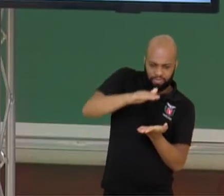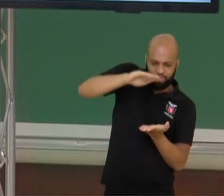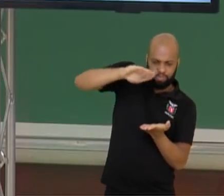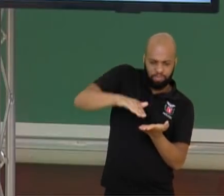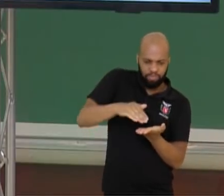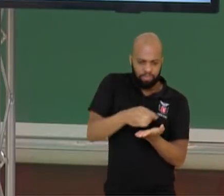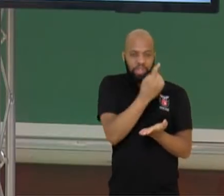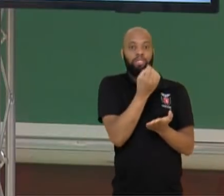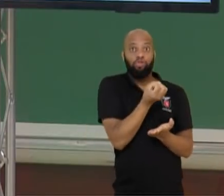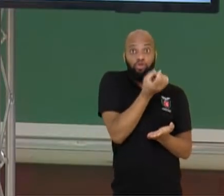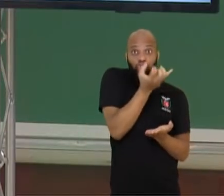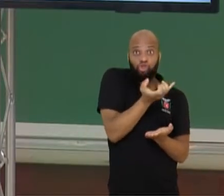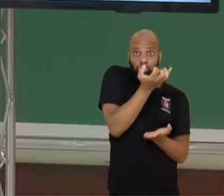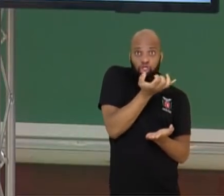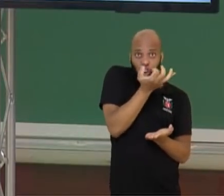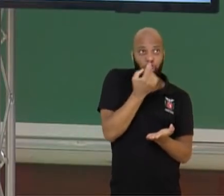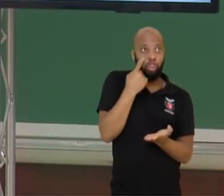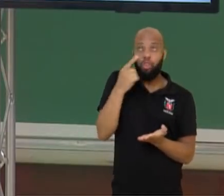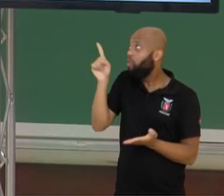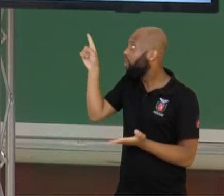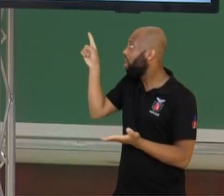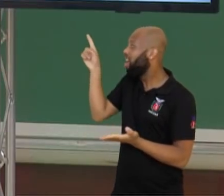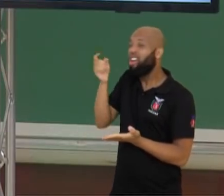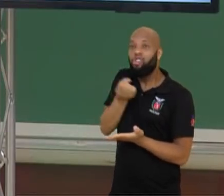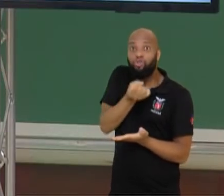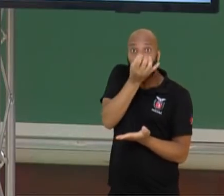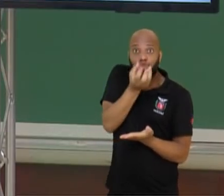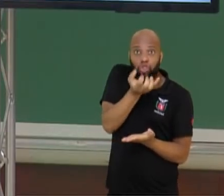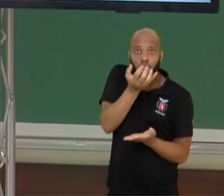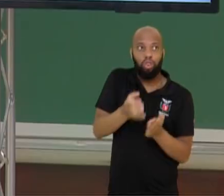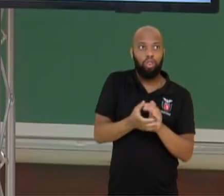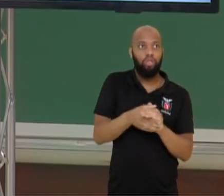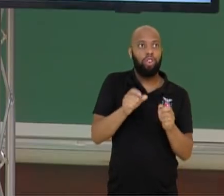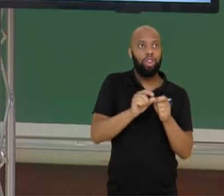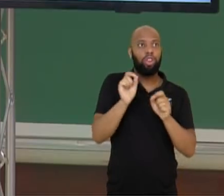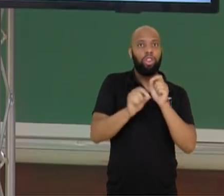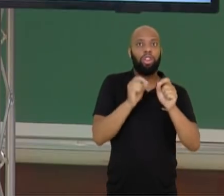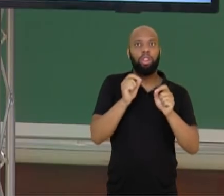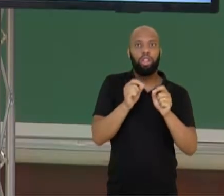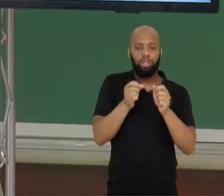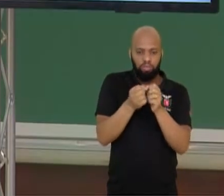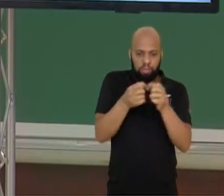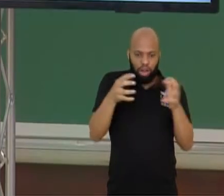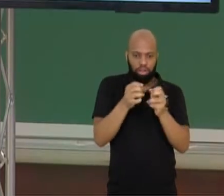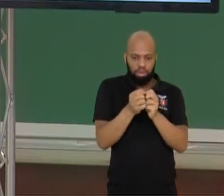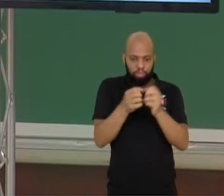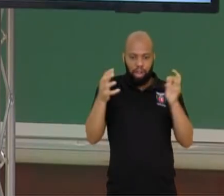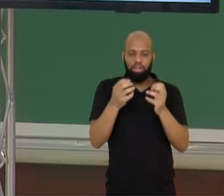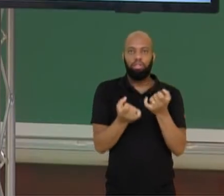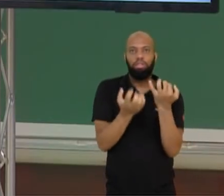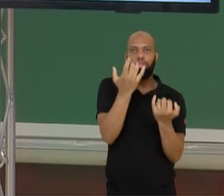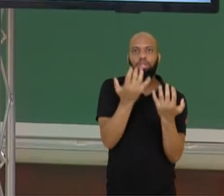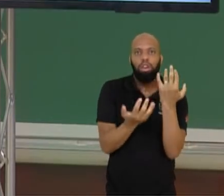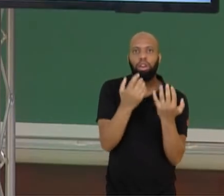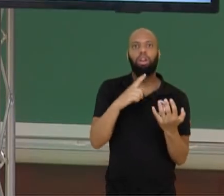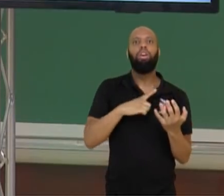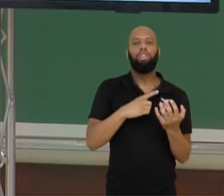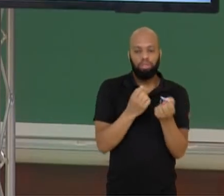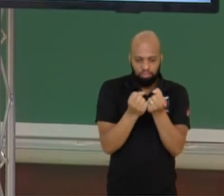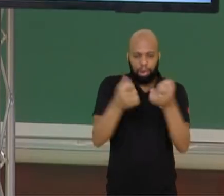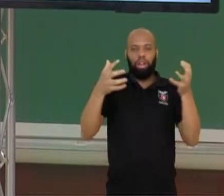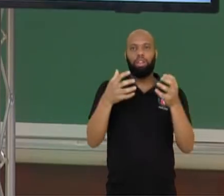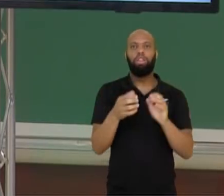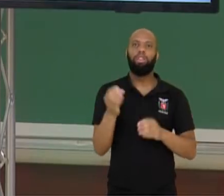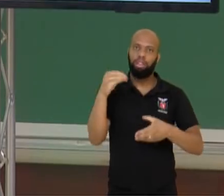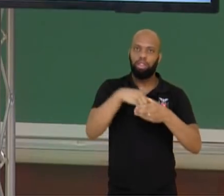carro lá? Ó, tá gerando aqui uma faísca. Essa faísca elétrica vai fazer com que exploda, com que pegue fogo, com que haja combustão dentro